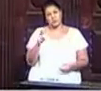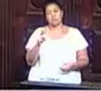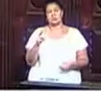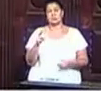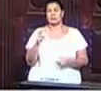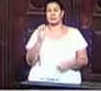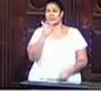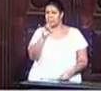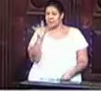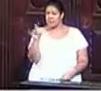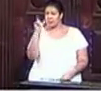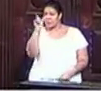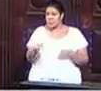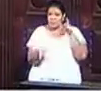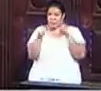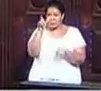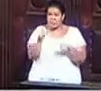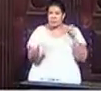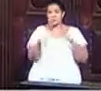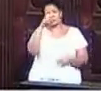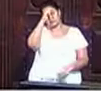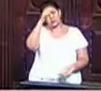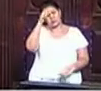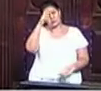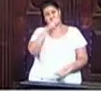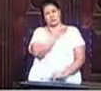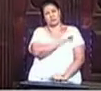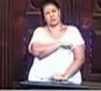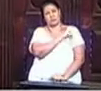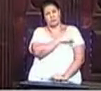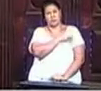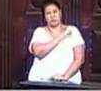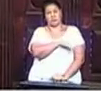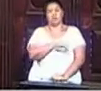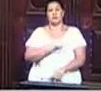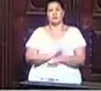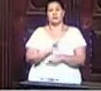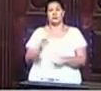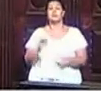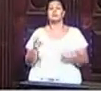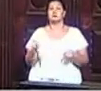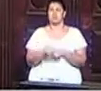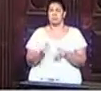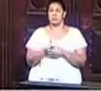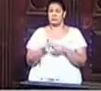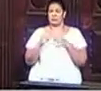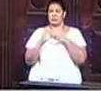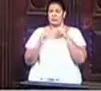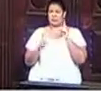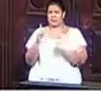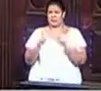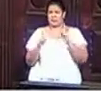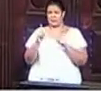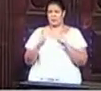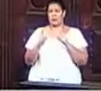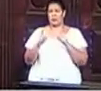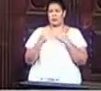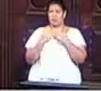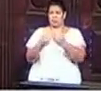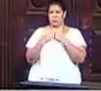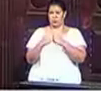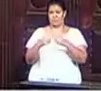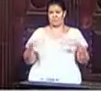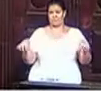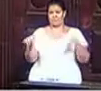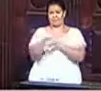cidadã do estado do Rio de Janeiro, apontar uma, que é a licitação das linhas de ônibus intermunicipais.